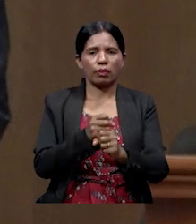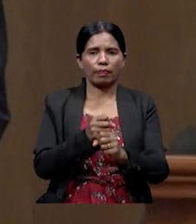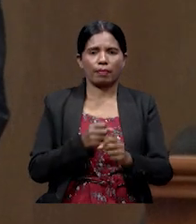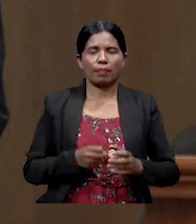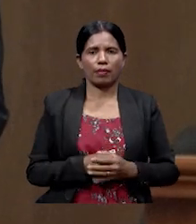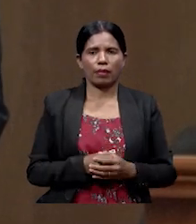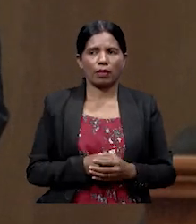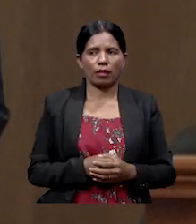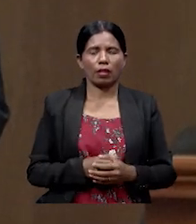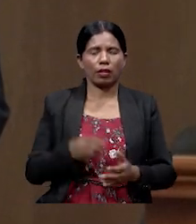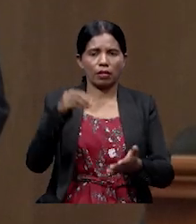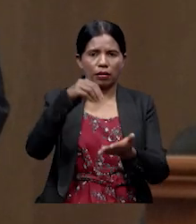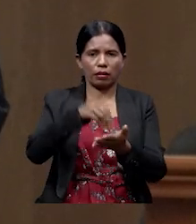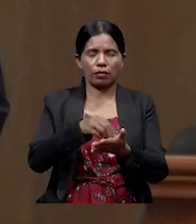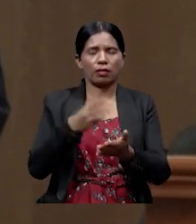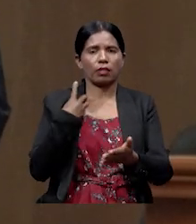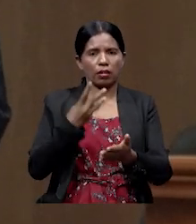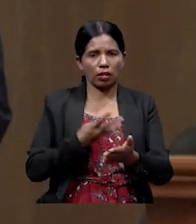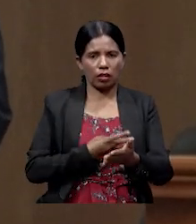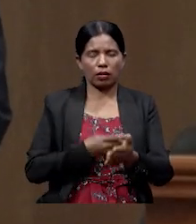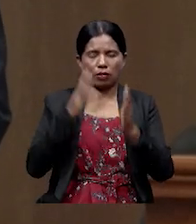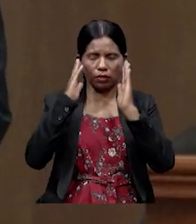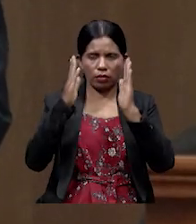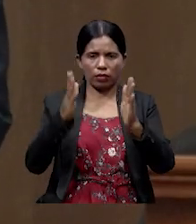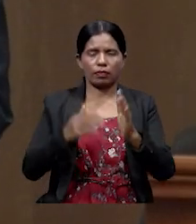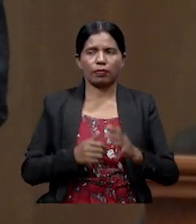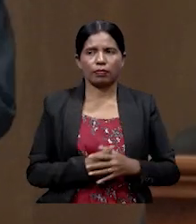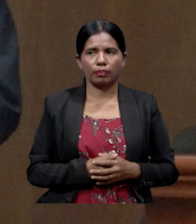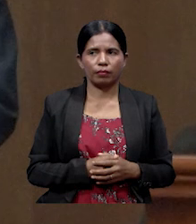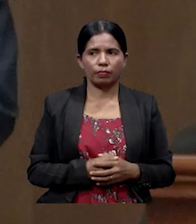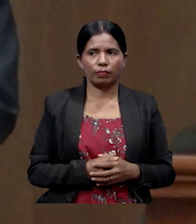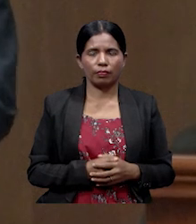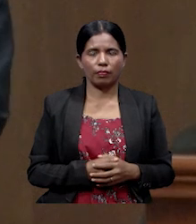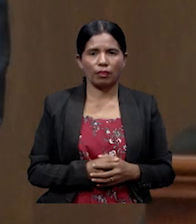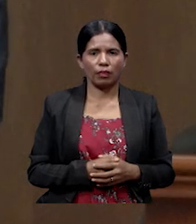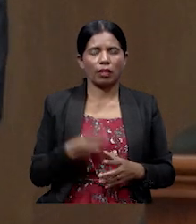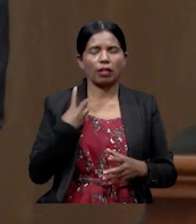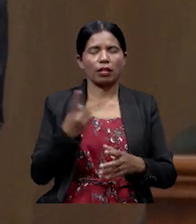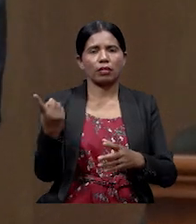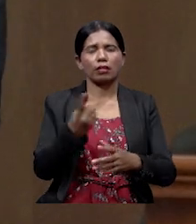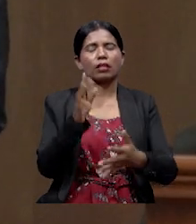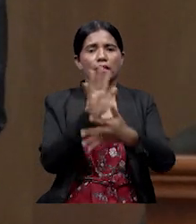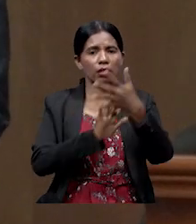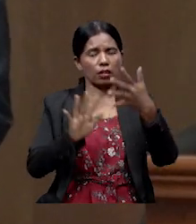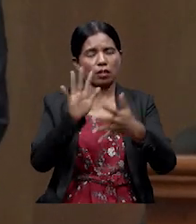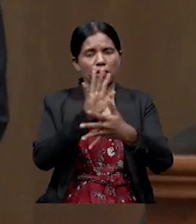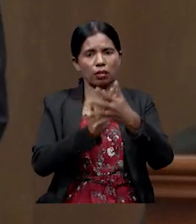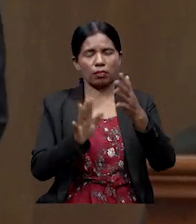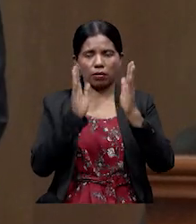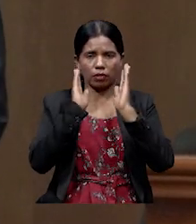bem justa, portanto, esta celebração e esta homenagem, que é sempre uma celebração